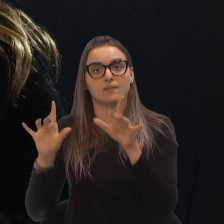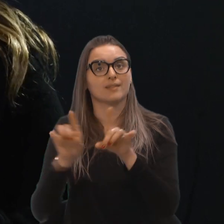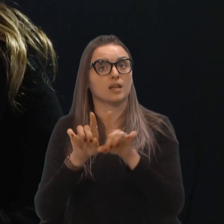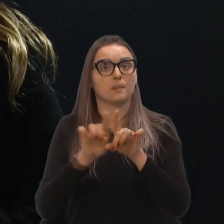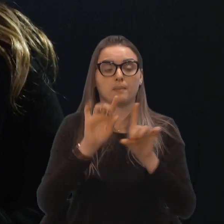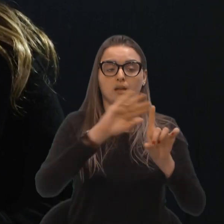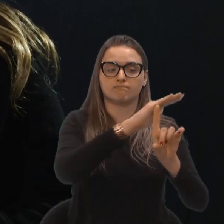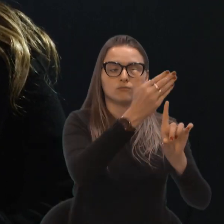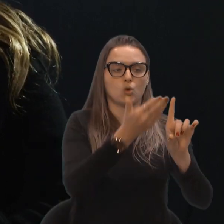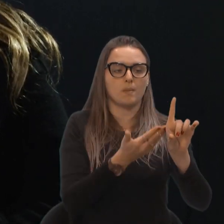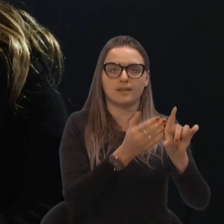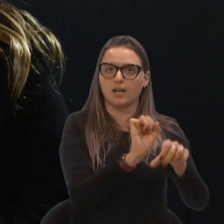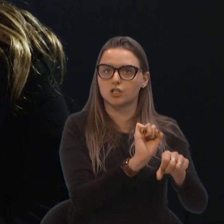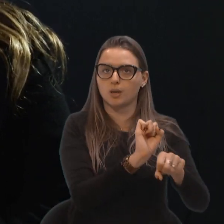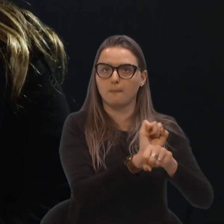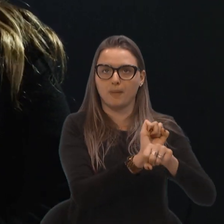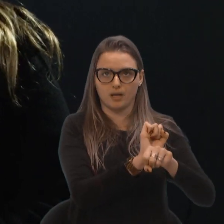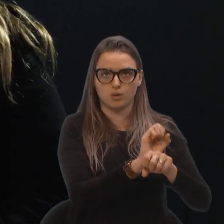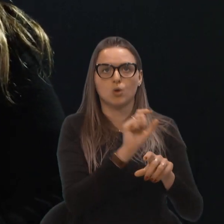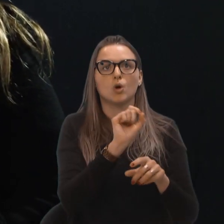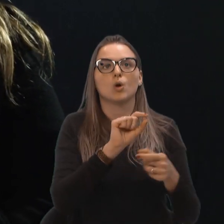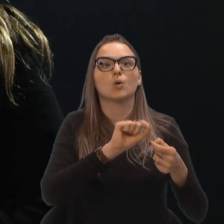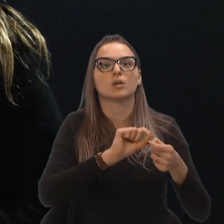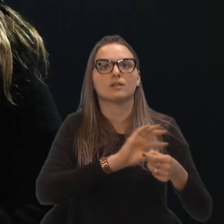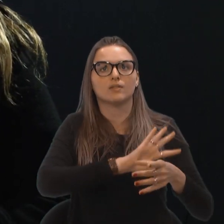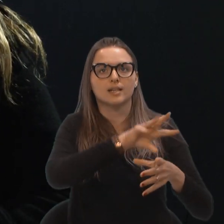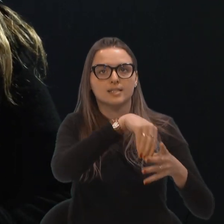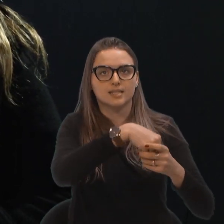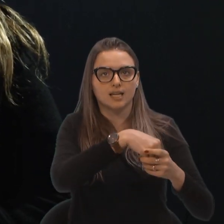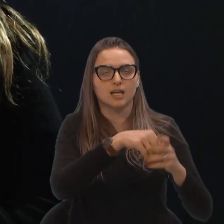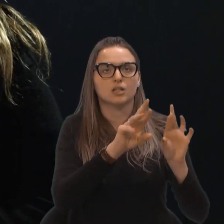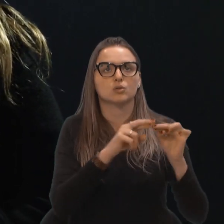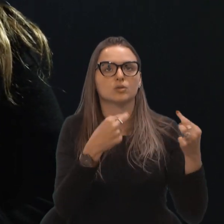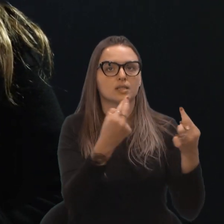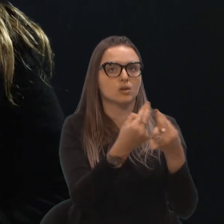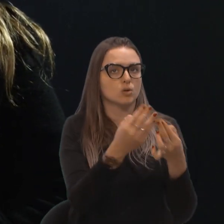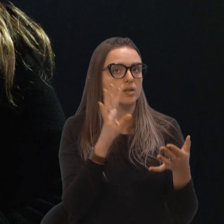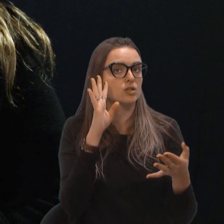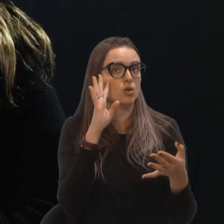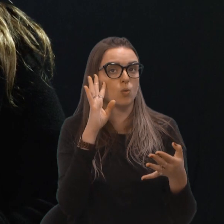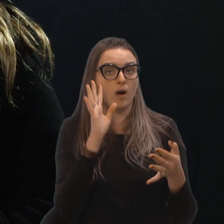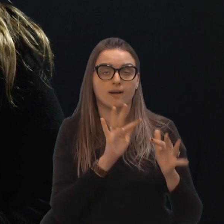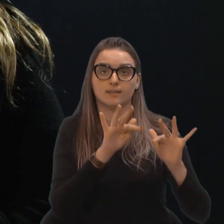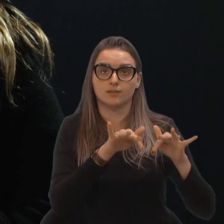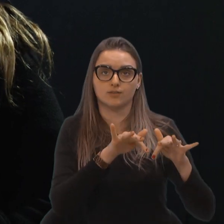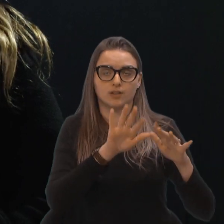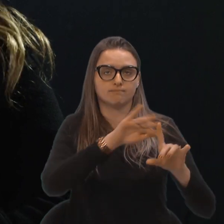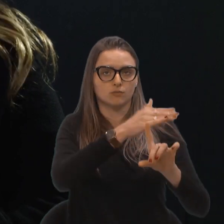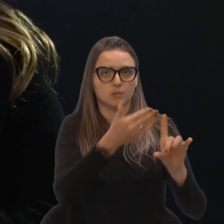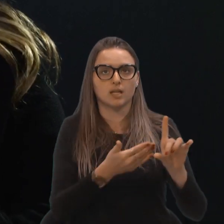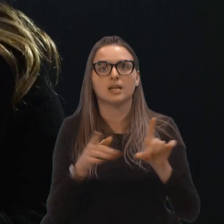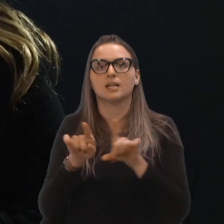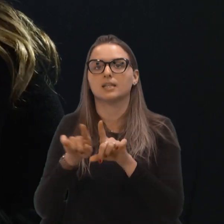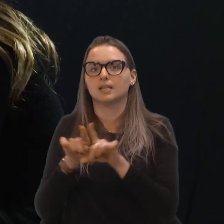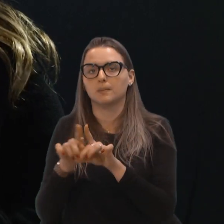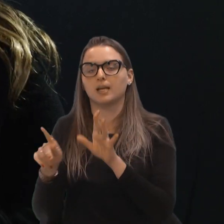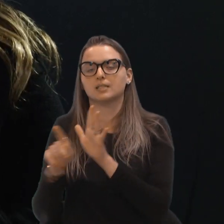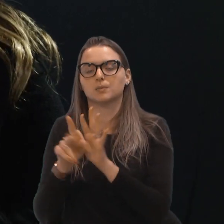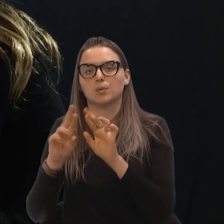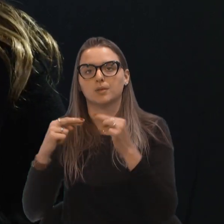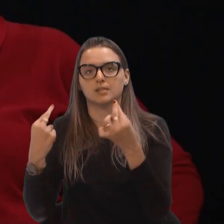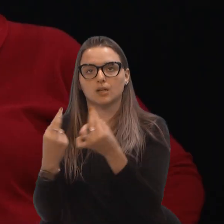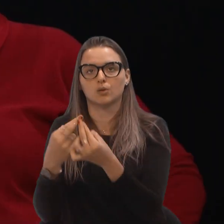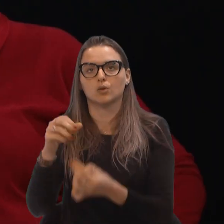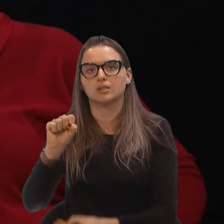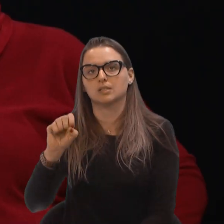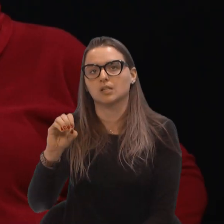homenagens também foram suspensas, aquelas que são realizadas durante as sessões ordinárias de quarta-feira e as próprias sessões